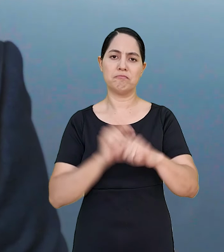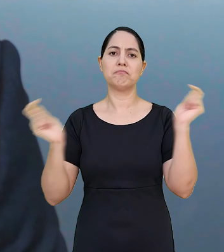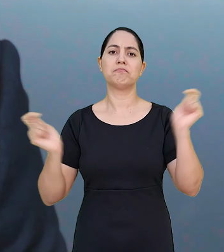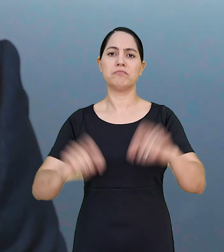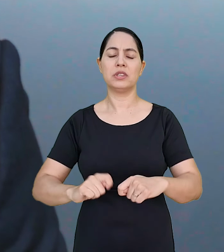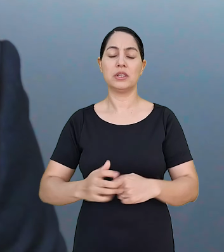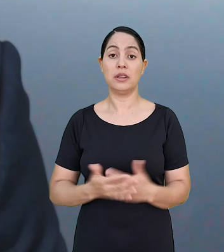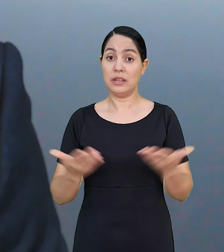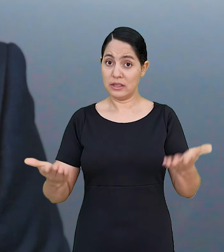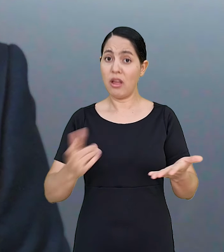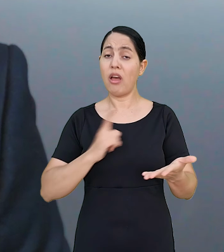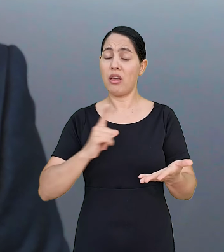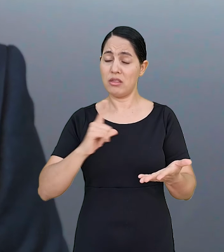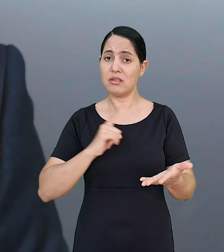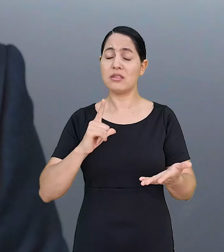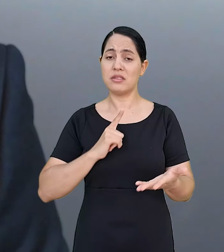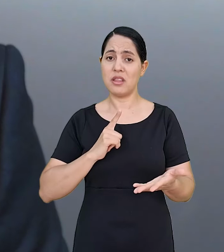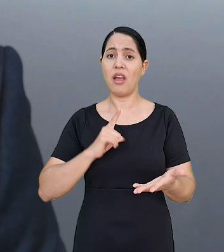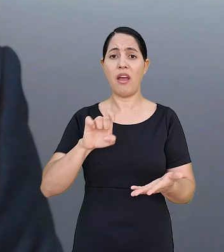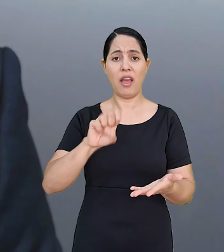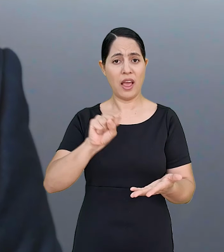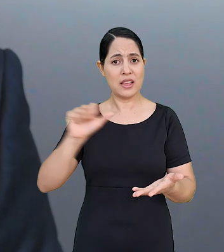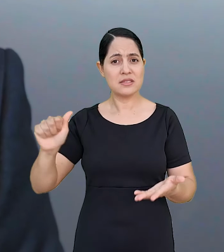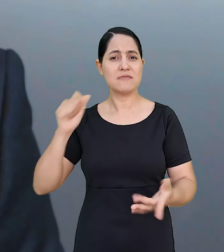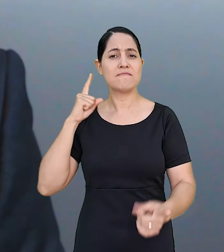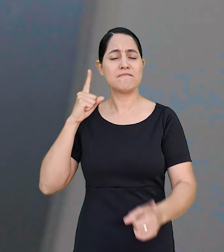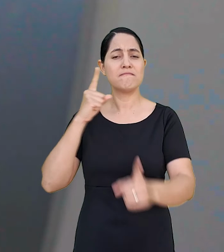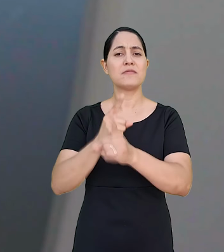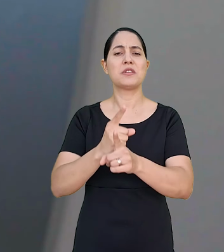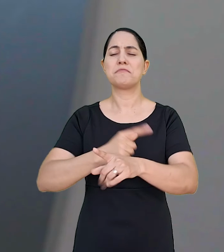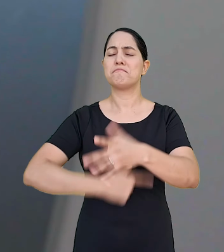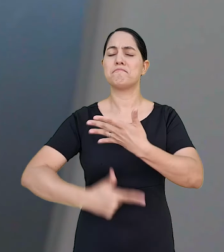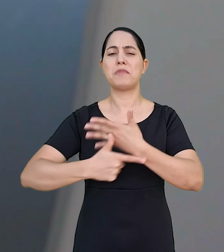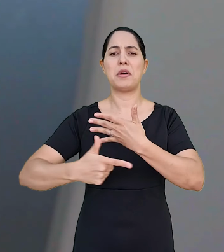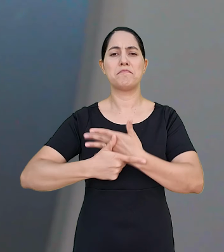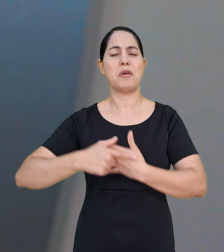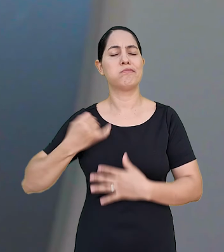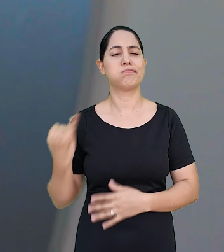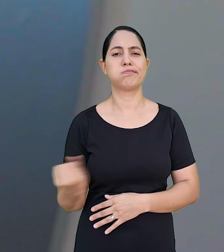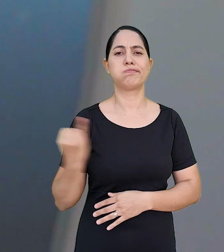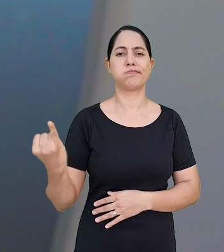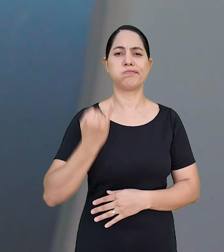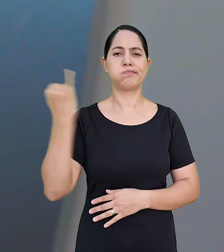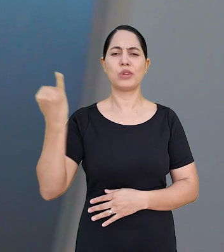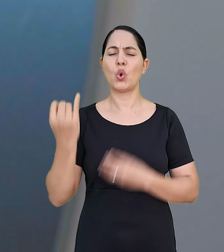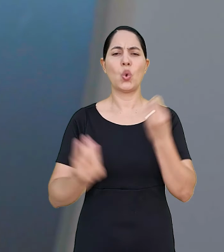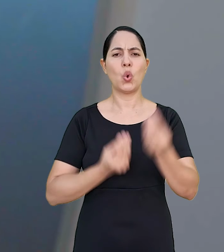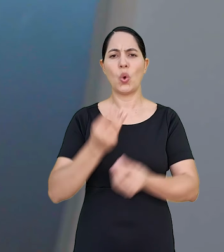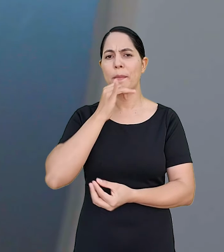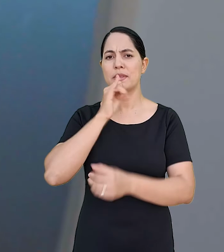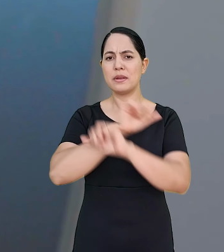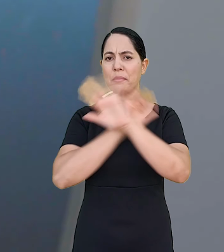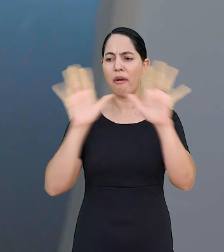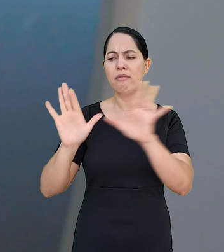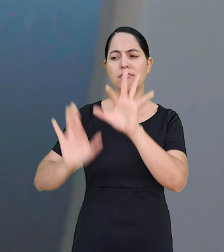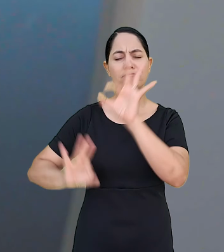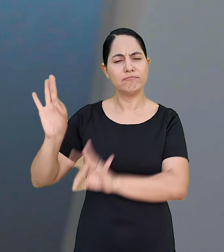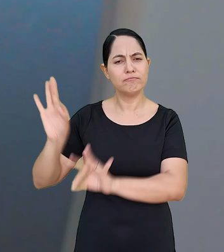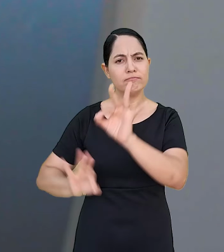Encontro Nacional de Escola Superior tem um papel fundamental e nesse início de planejarmos,